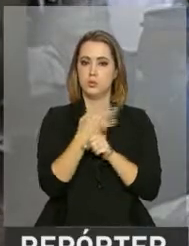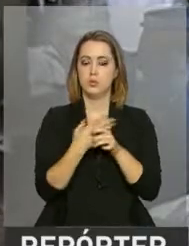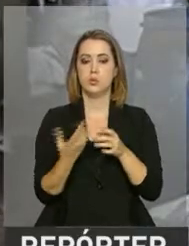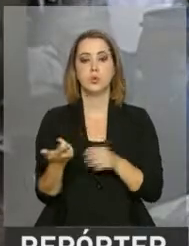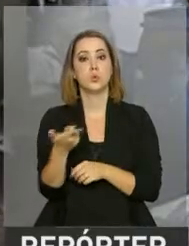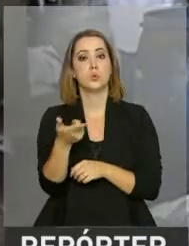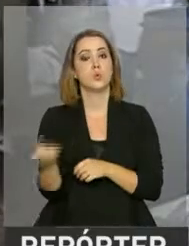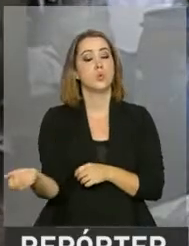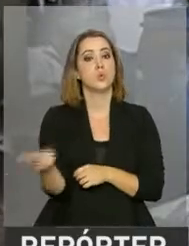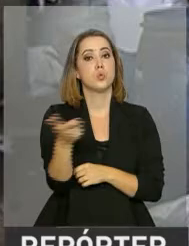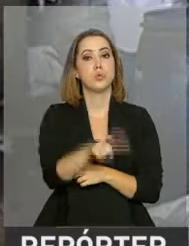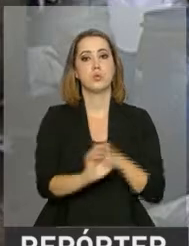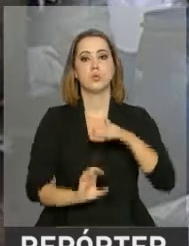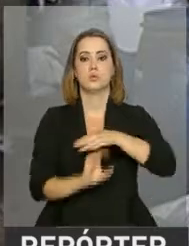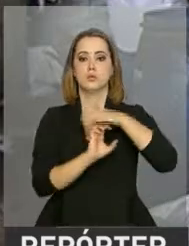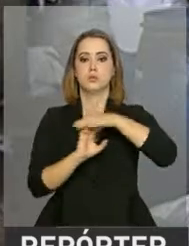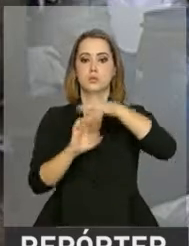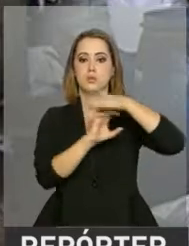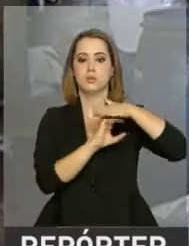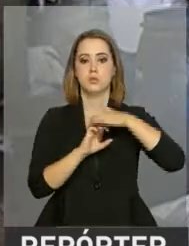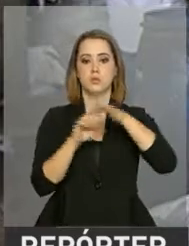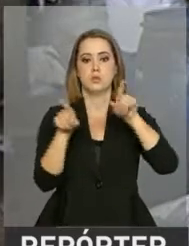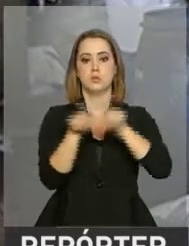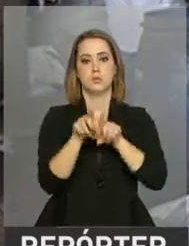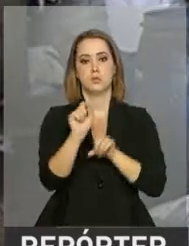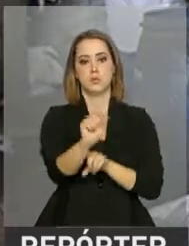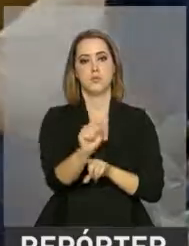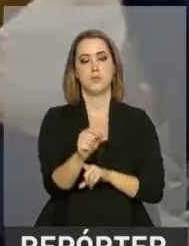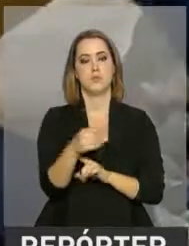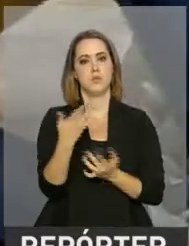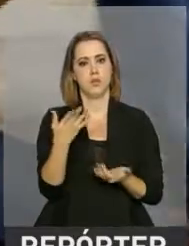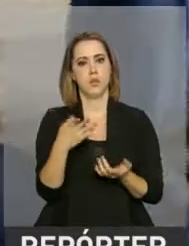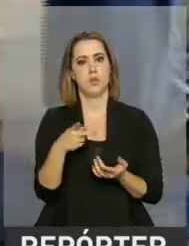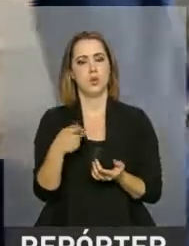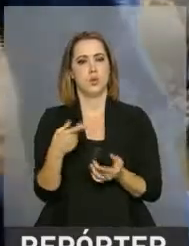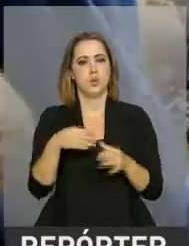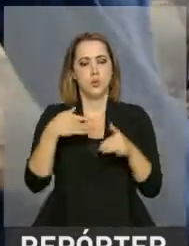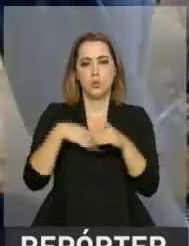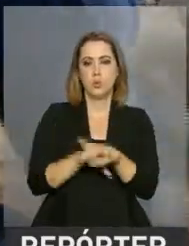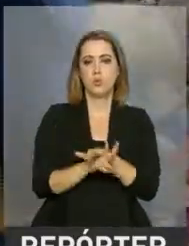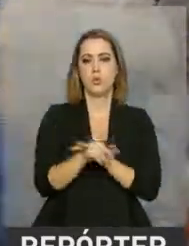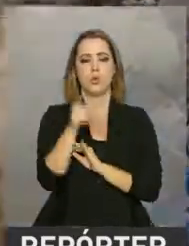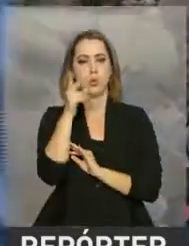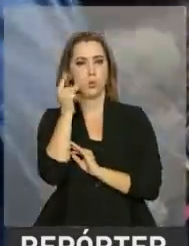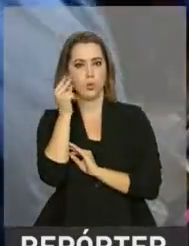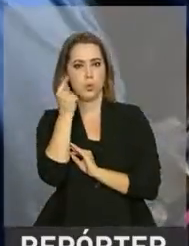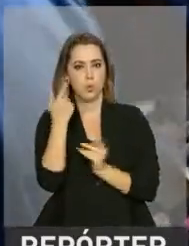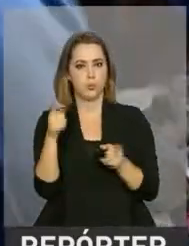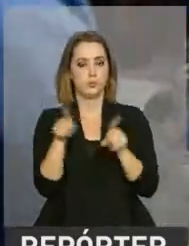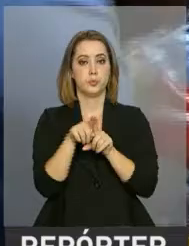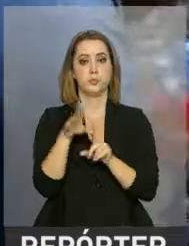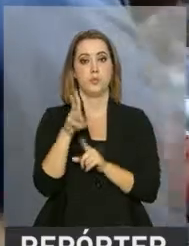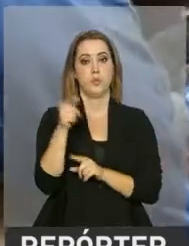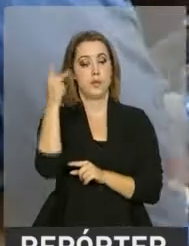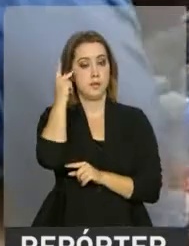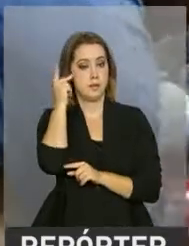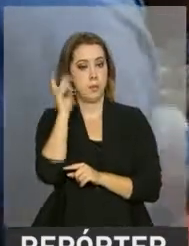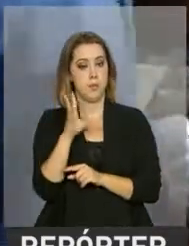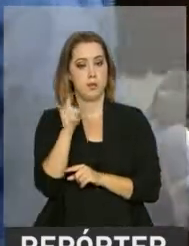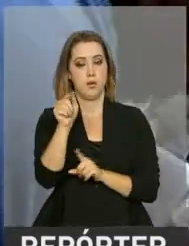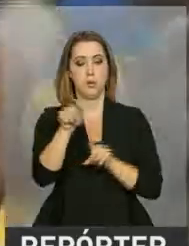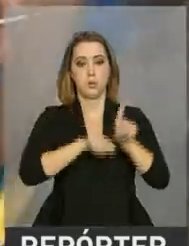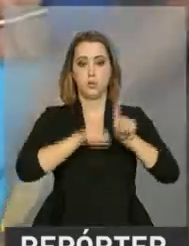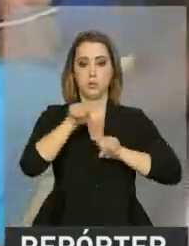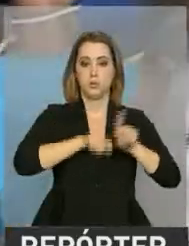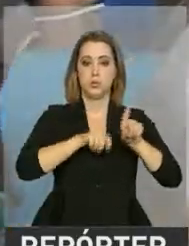do negócio na cidade natal banabuiú no interior do ceará só na filial paulista todo mês cerca